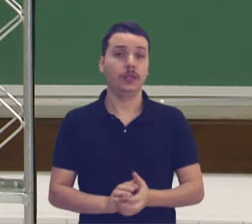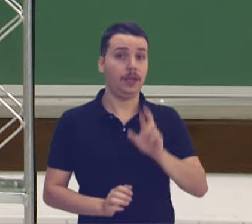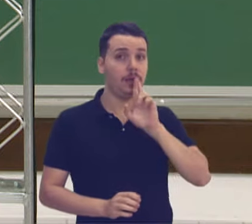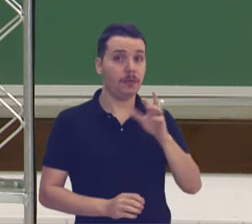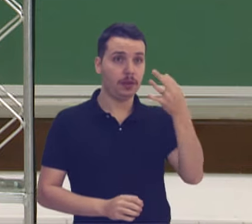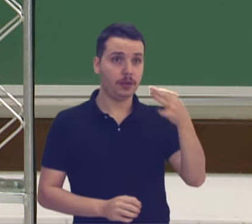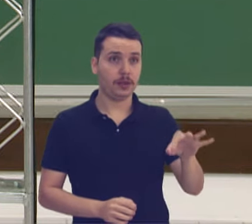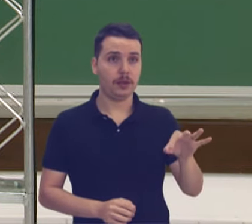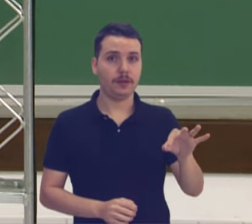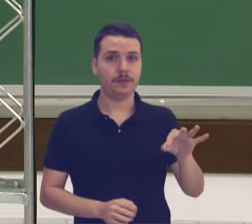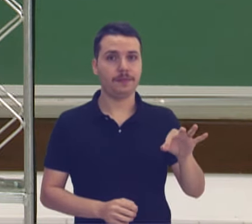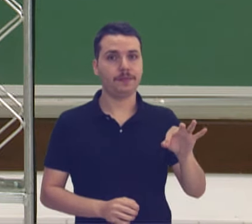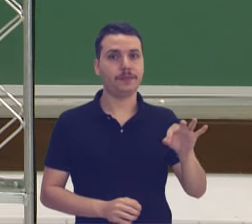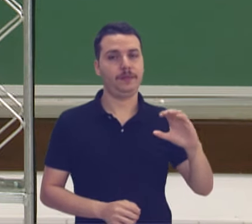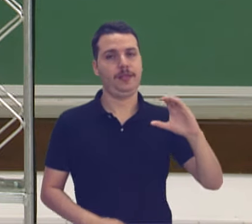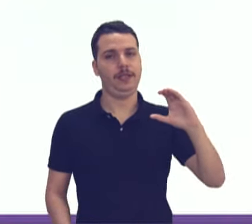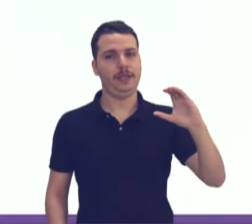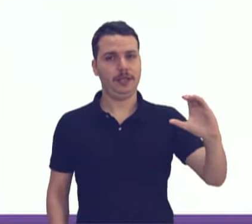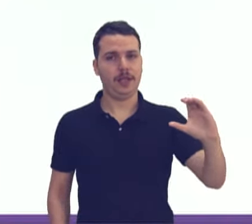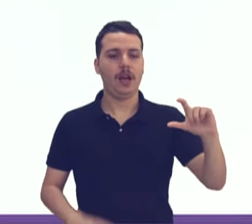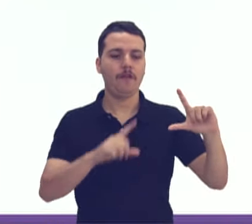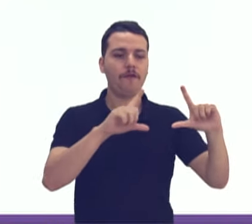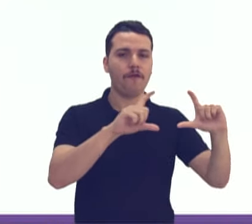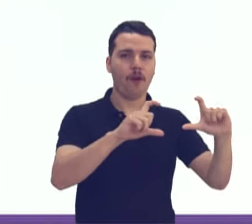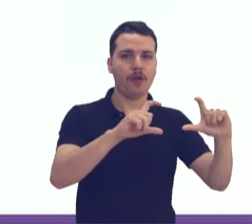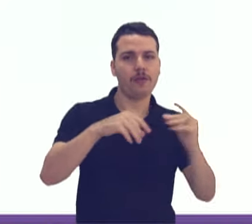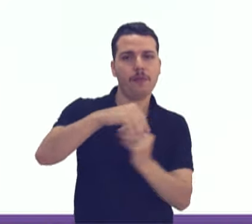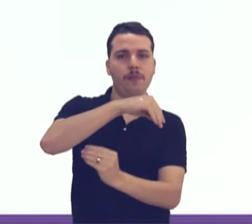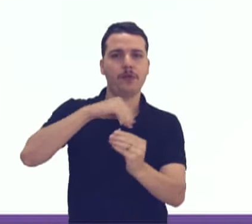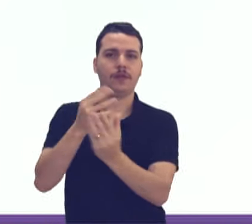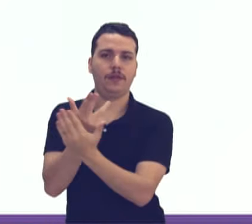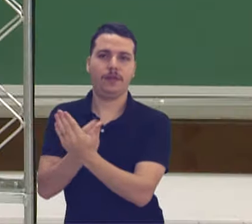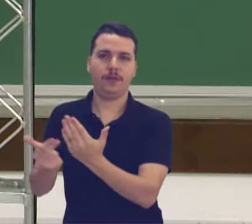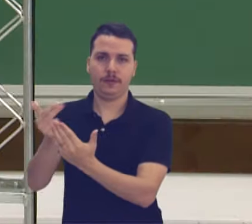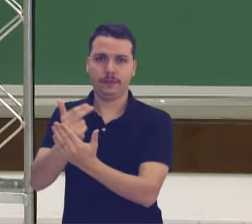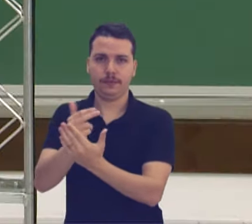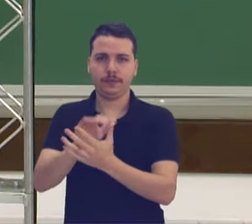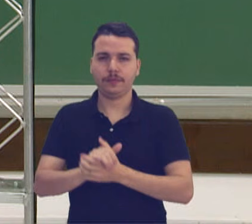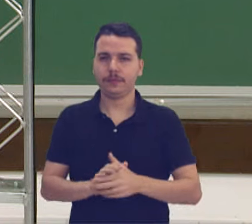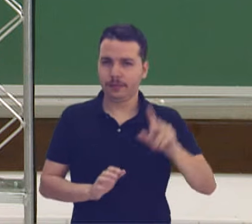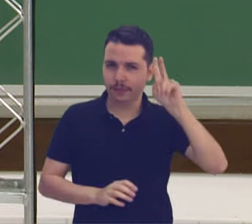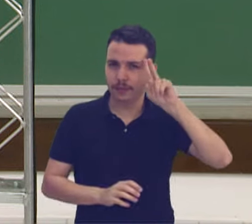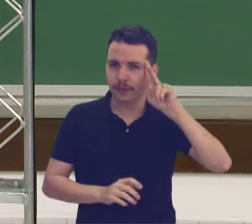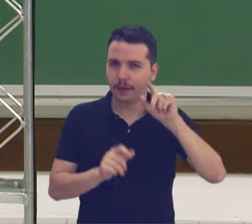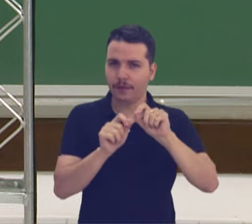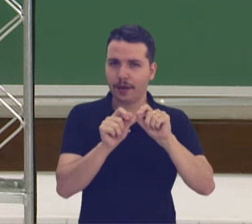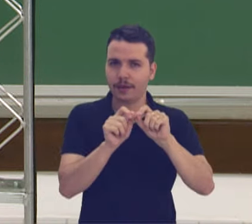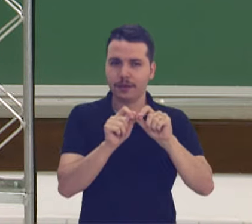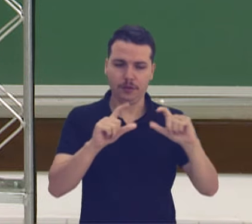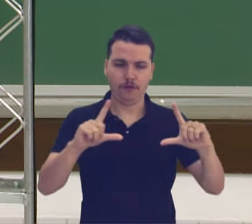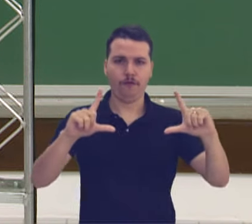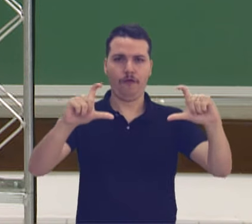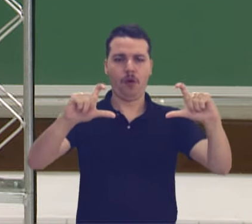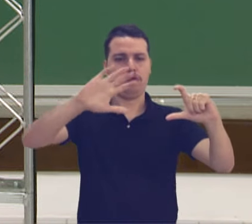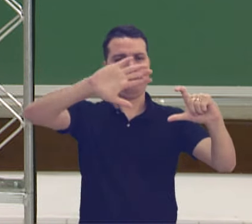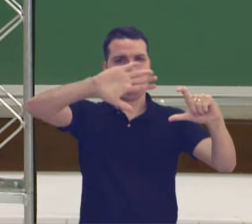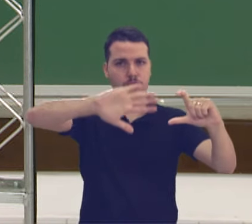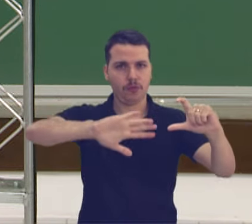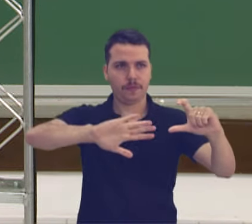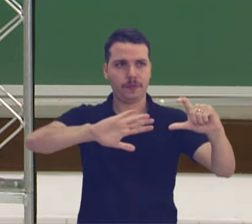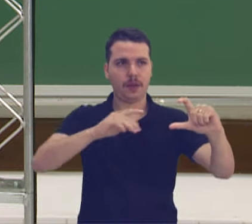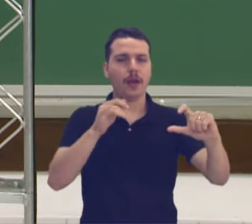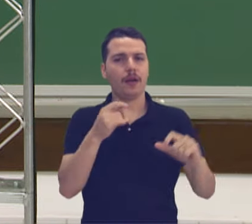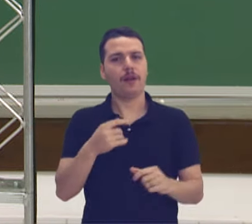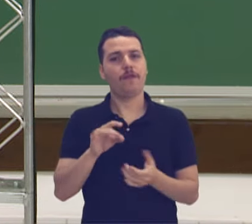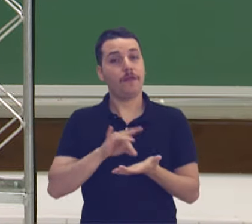a resposta correta fotografia e desenho se lembra que ele faz isso eu tiro a foto na verdade